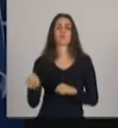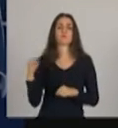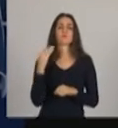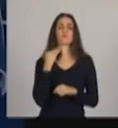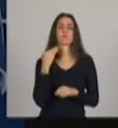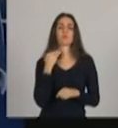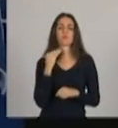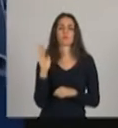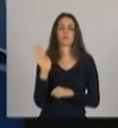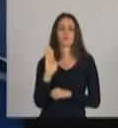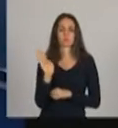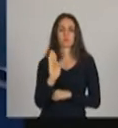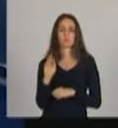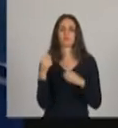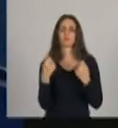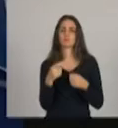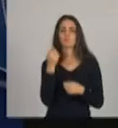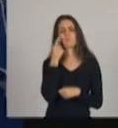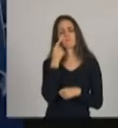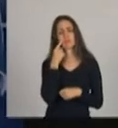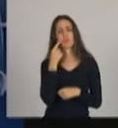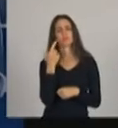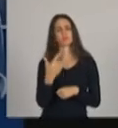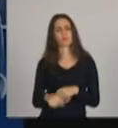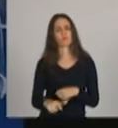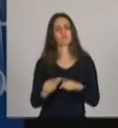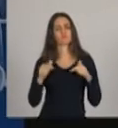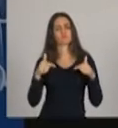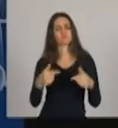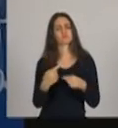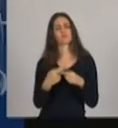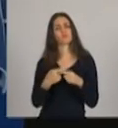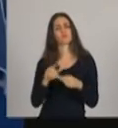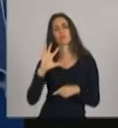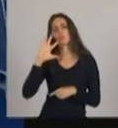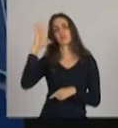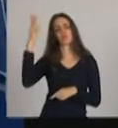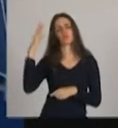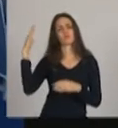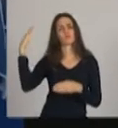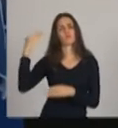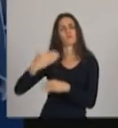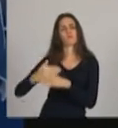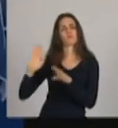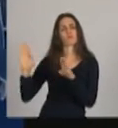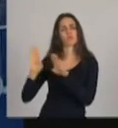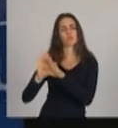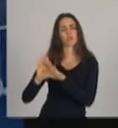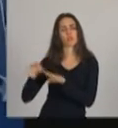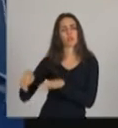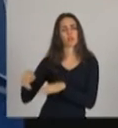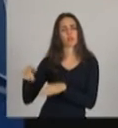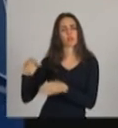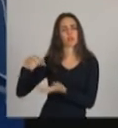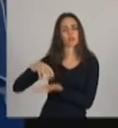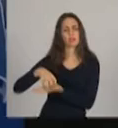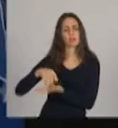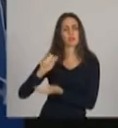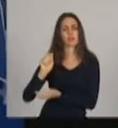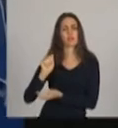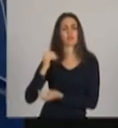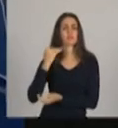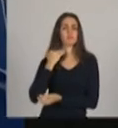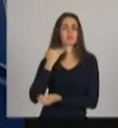Brasil reveja essa sua posição e dê a Rio Novo do Sul de volta a agência